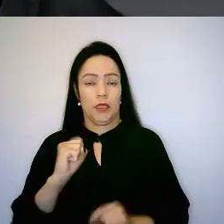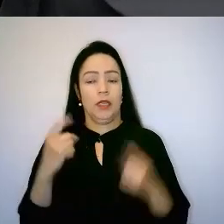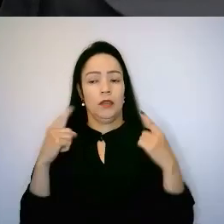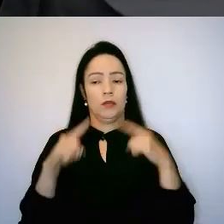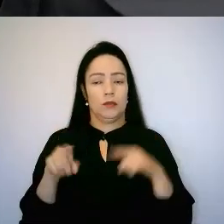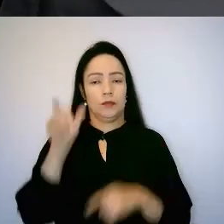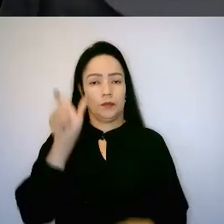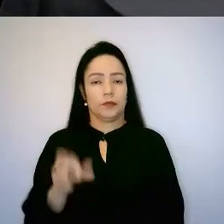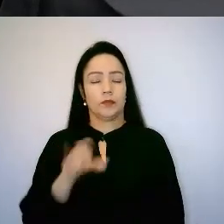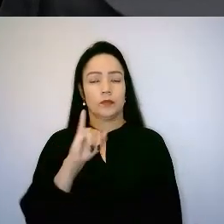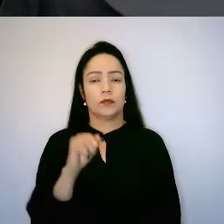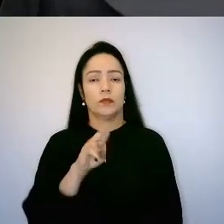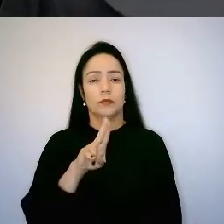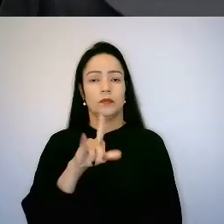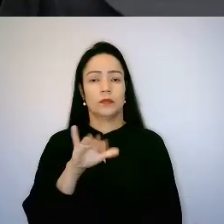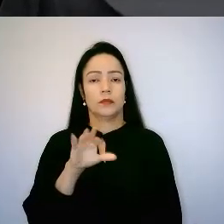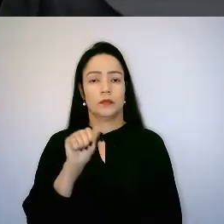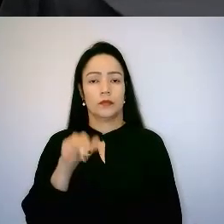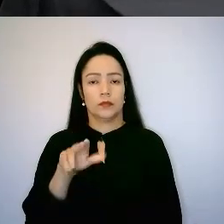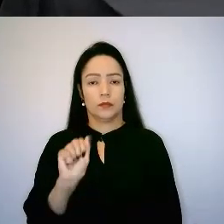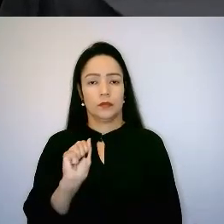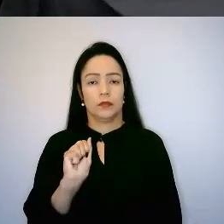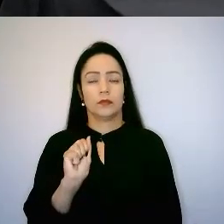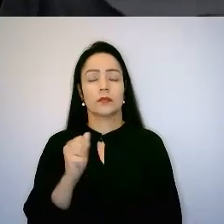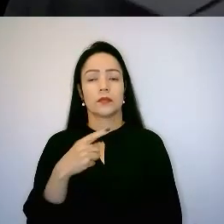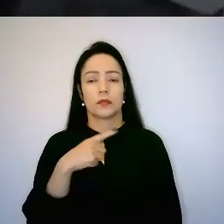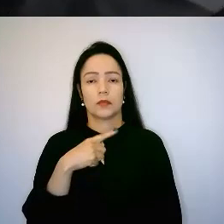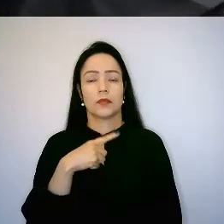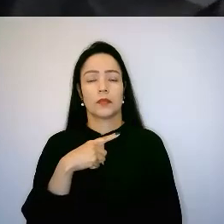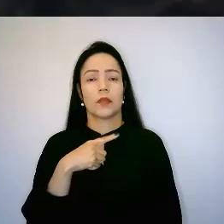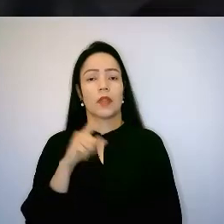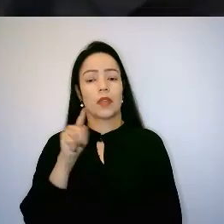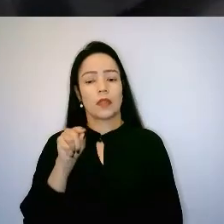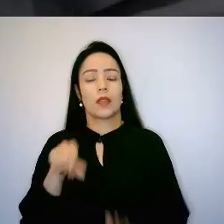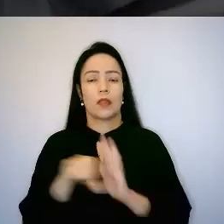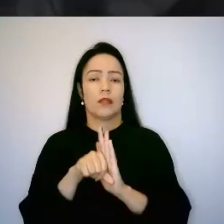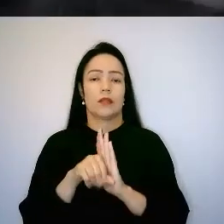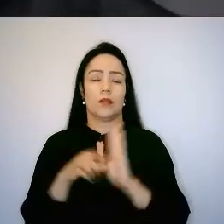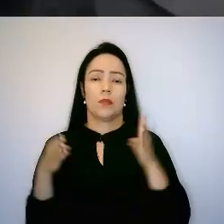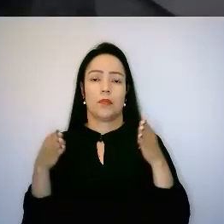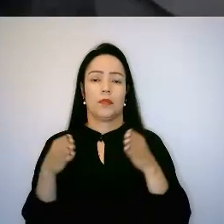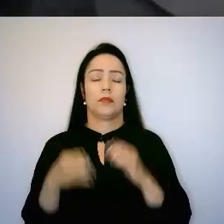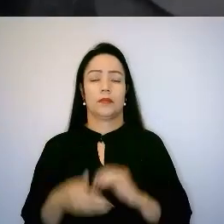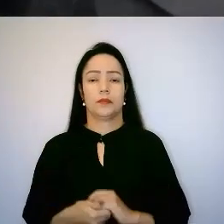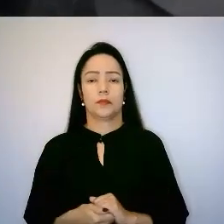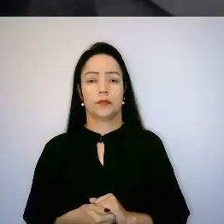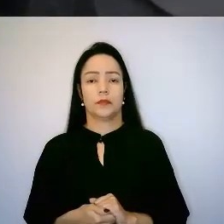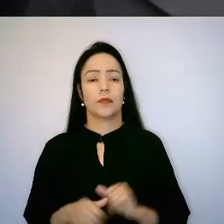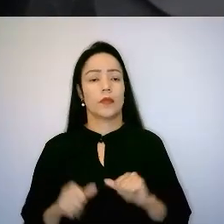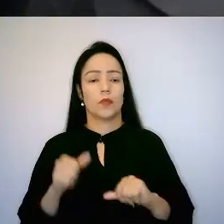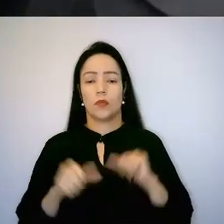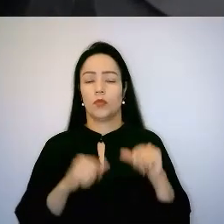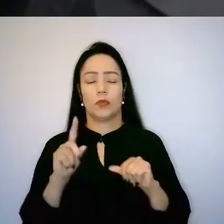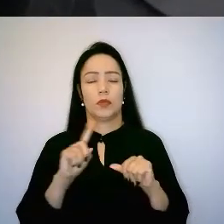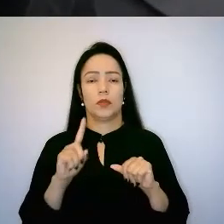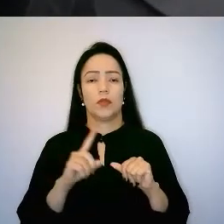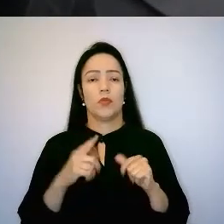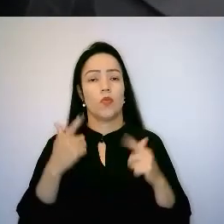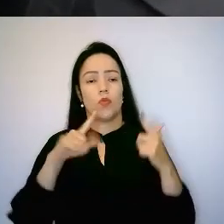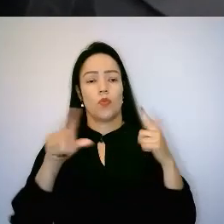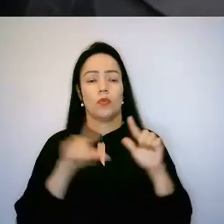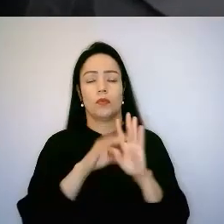devendo o Real ser submetida no julgamento quanto a este crime em específico mantendo inalterados os demais termos